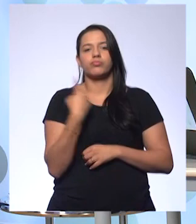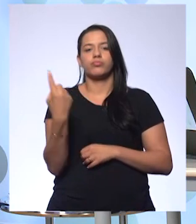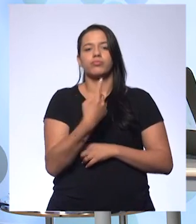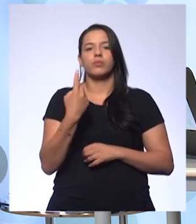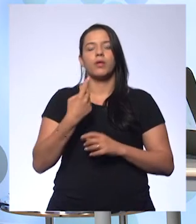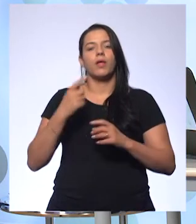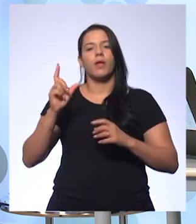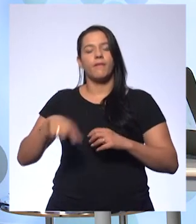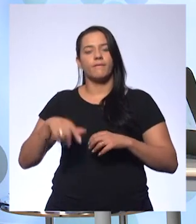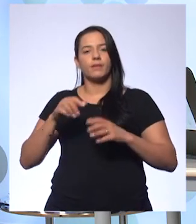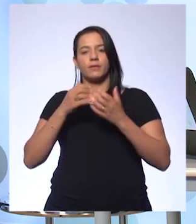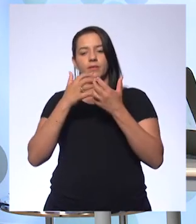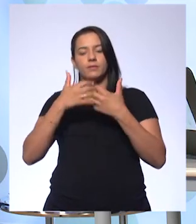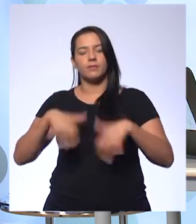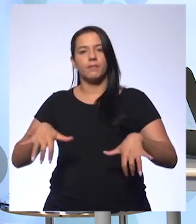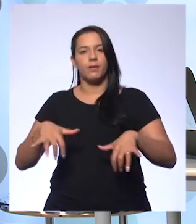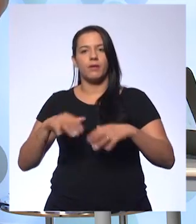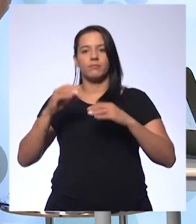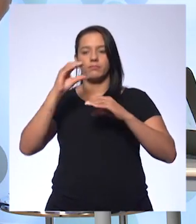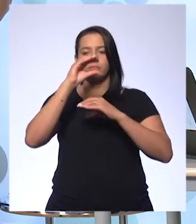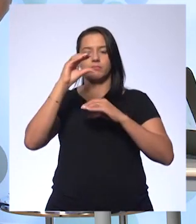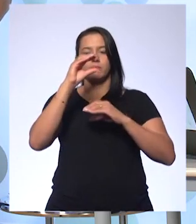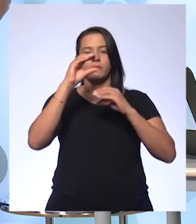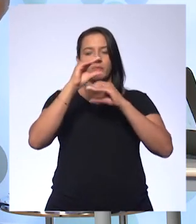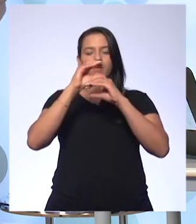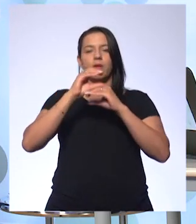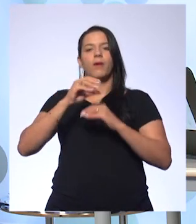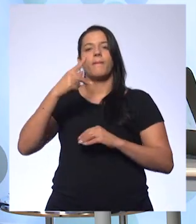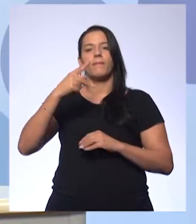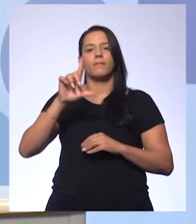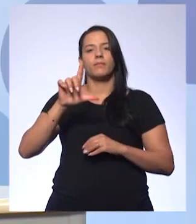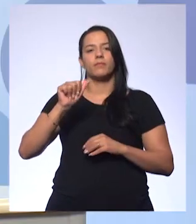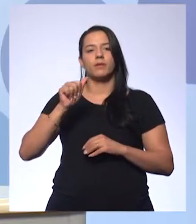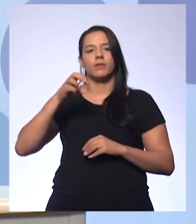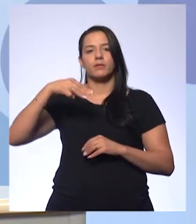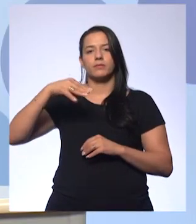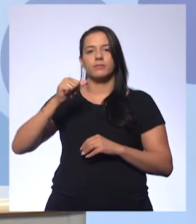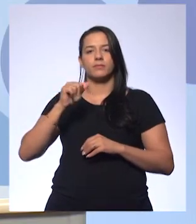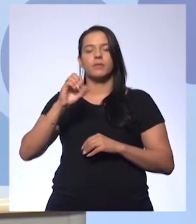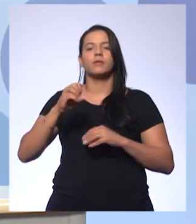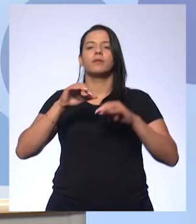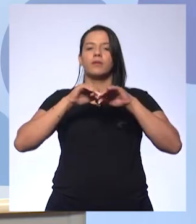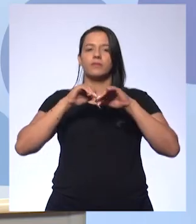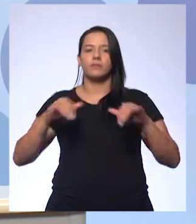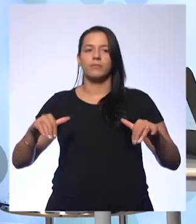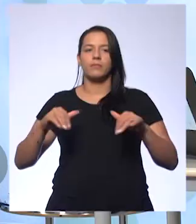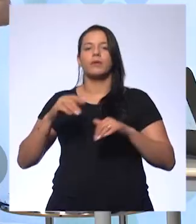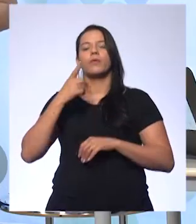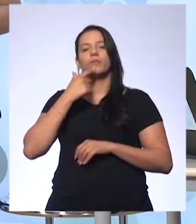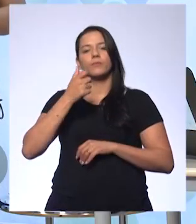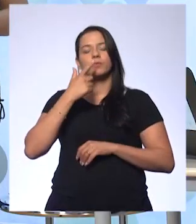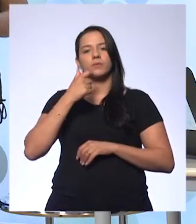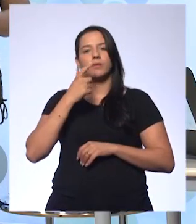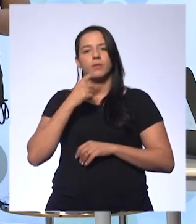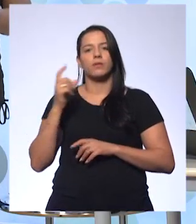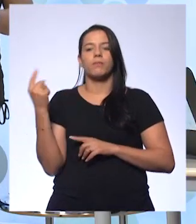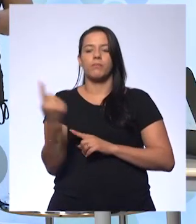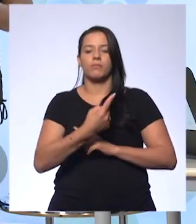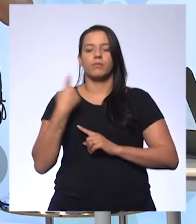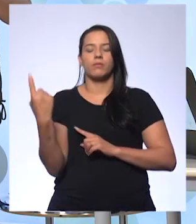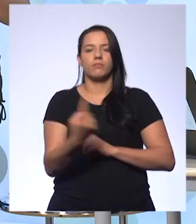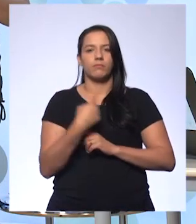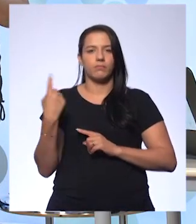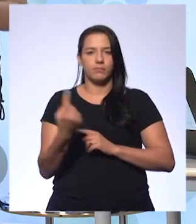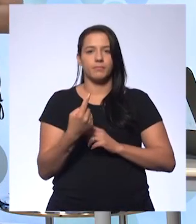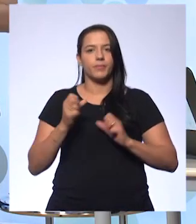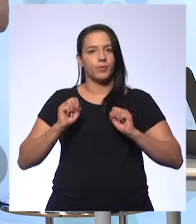As hemácias ficam embaixo e em cima fica o plasma, né, Dani? Exatamente. Exatamente, já tem a separação, né, do sangue pela